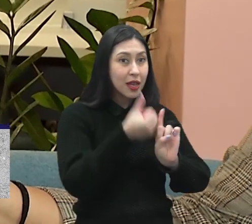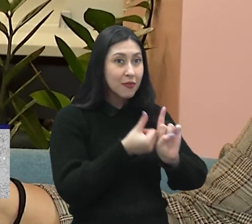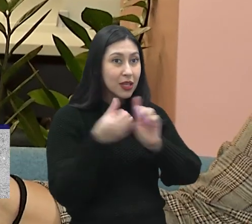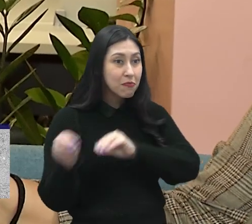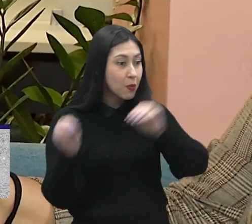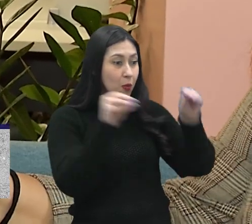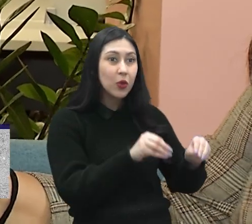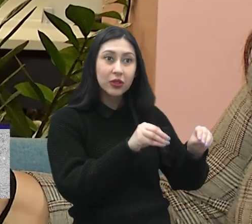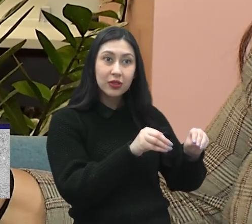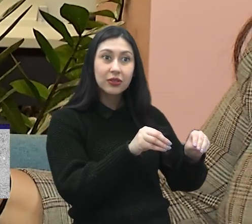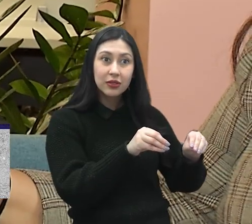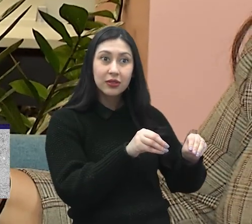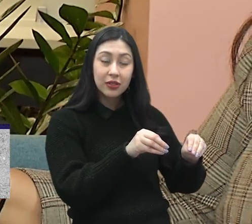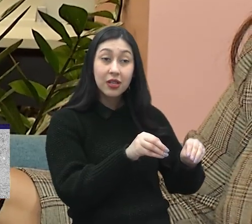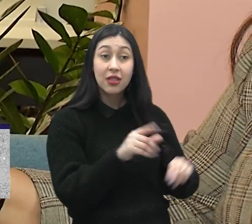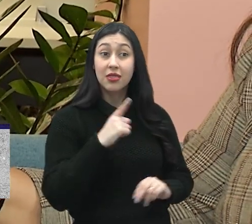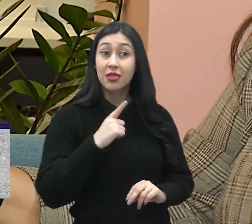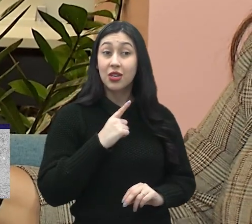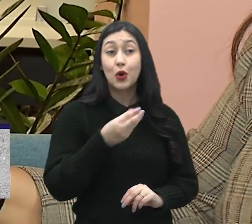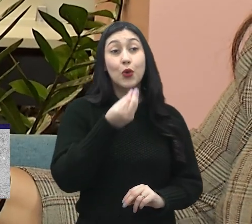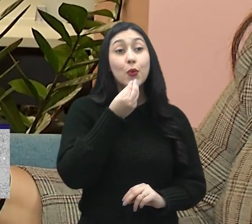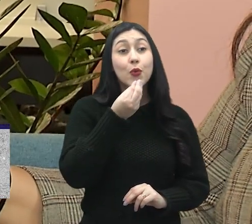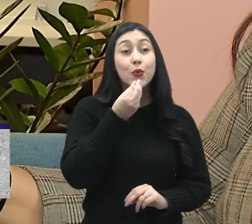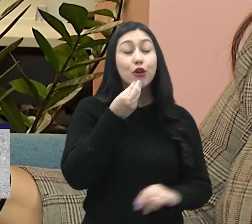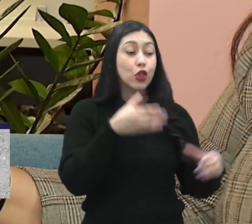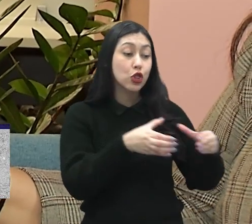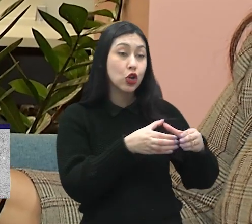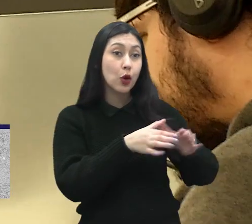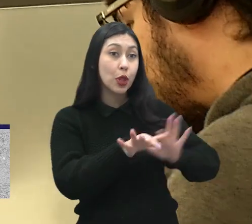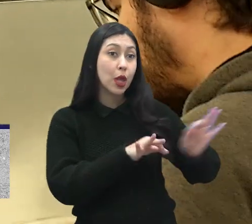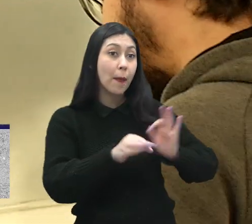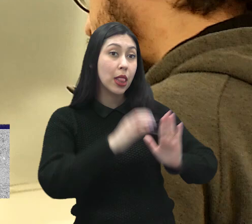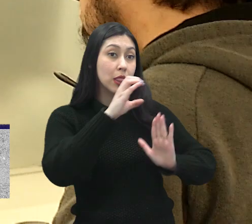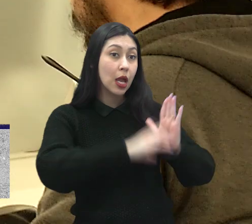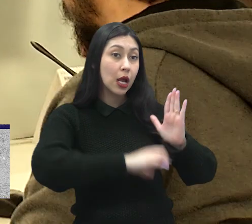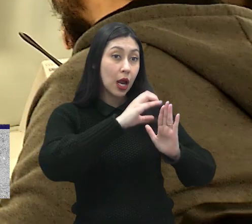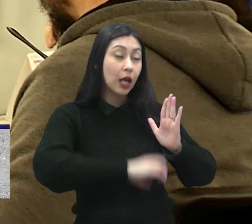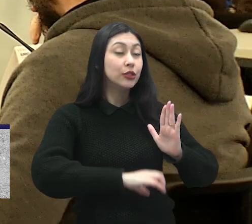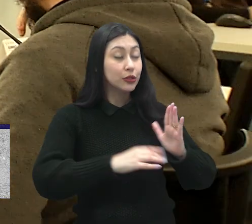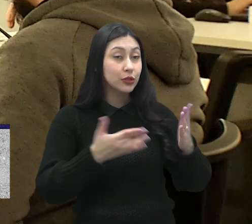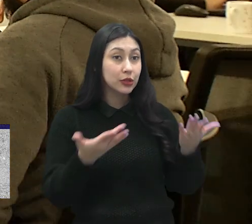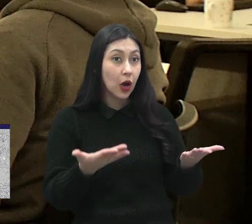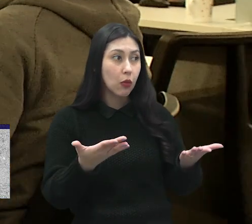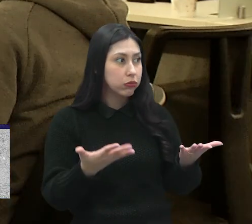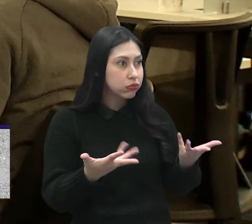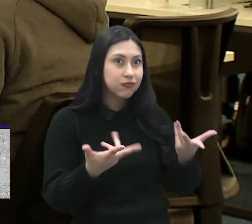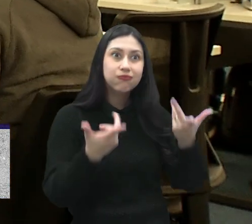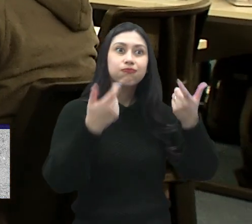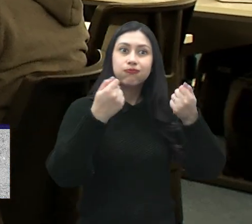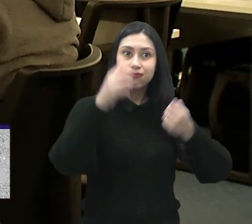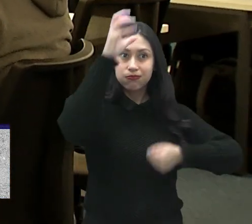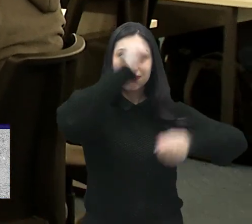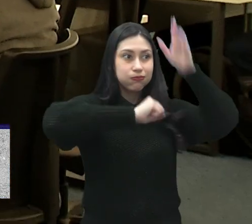migração, tem uma oportunidade aqui no time de planejamento de crédito. Foi bastante enriquecedor, aprendi